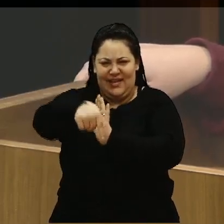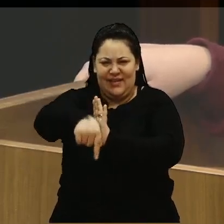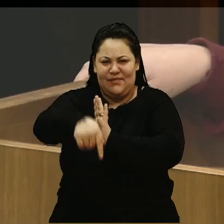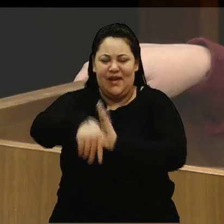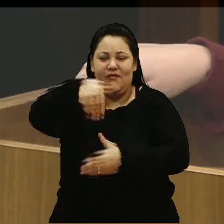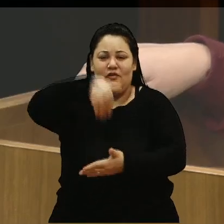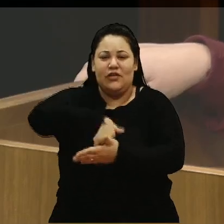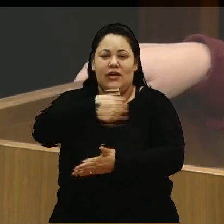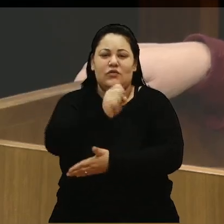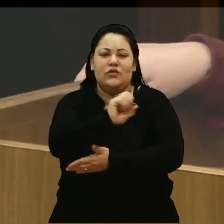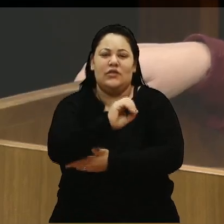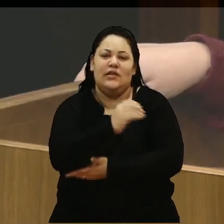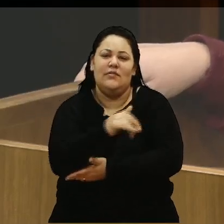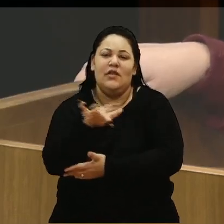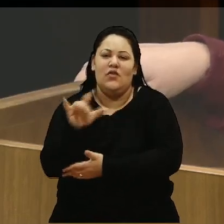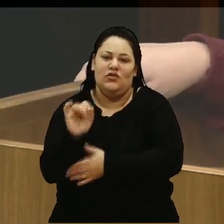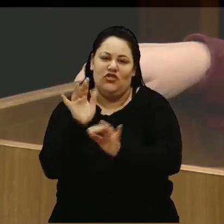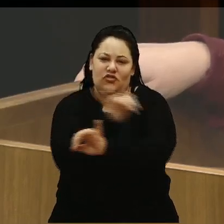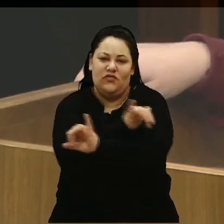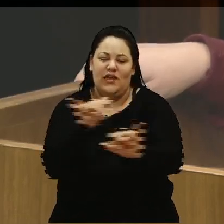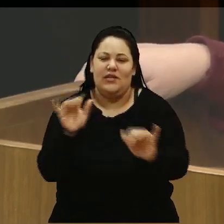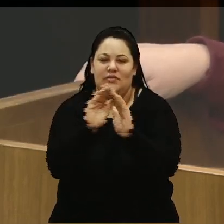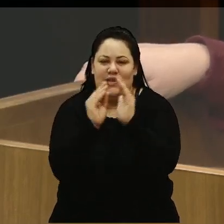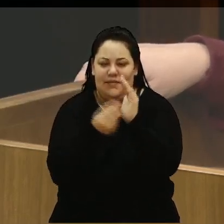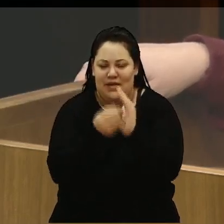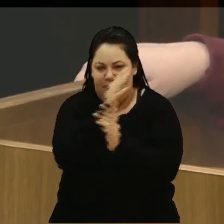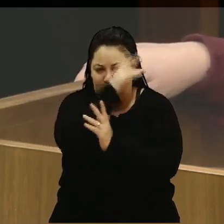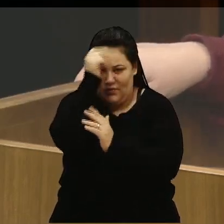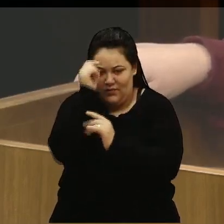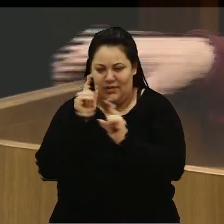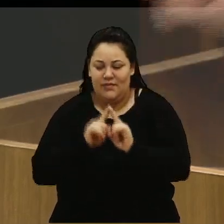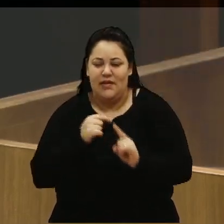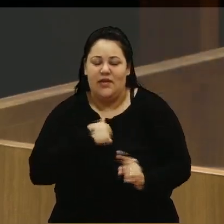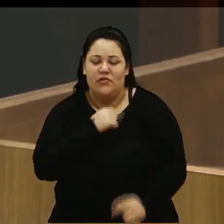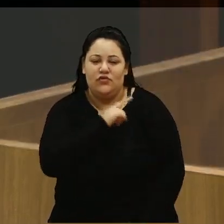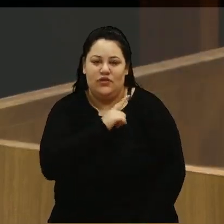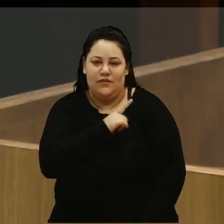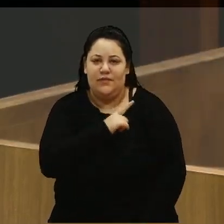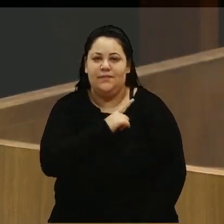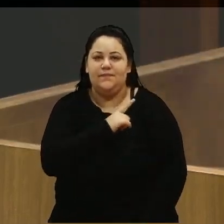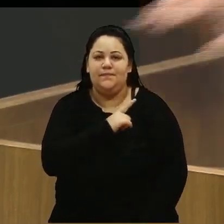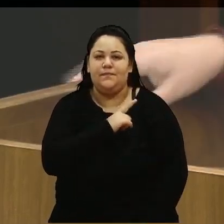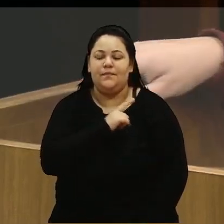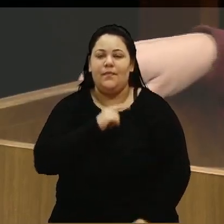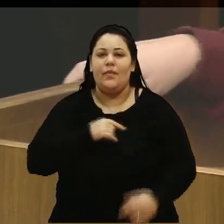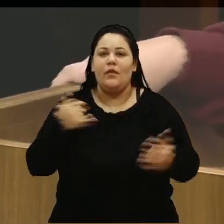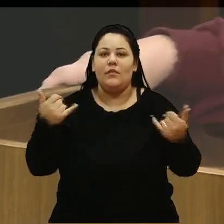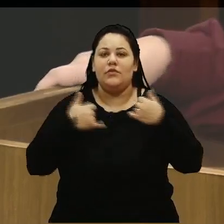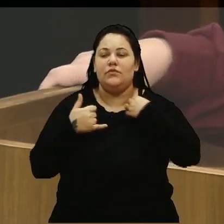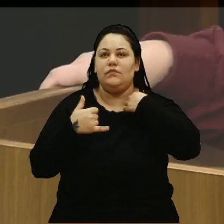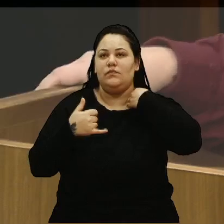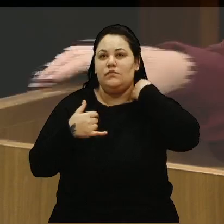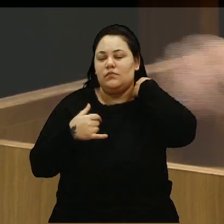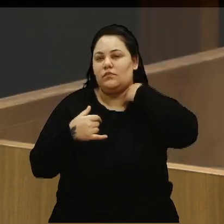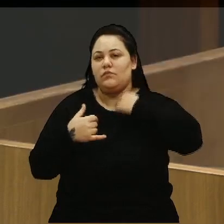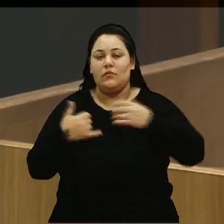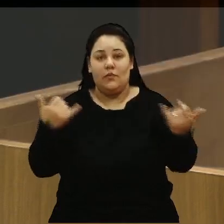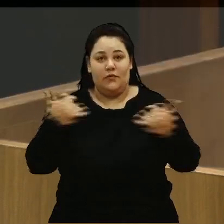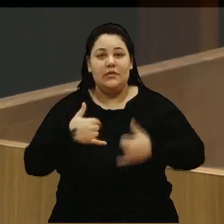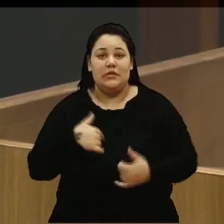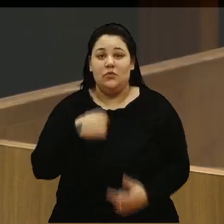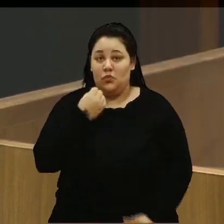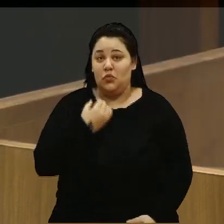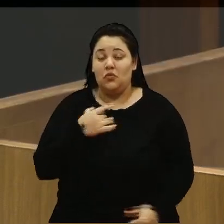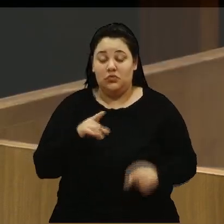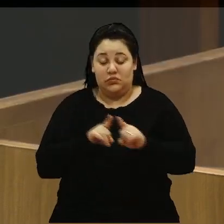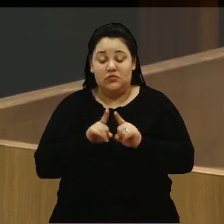então, pelo SAMAI e pela Prefeitura, e que eu tive uma notícia muito boa, né? Através